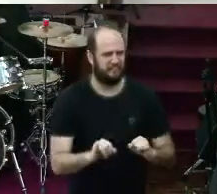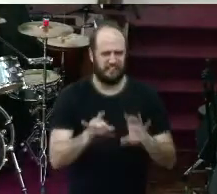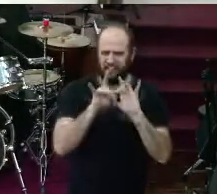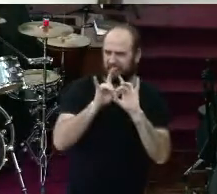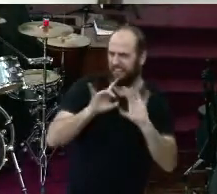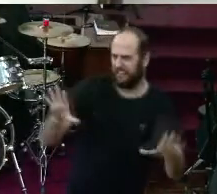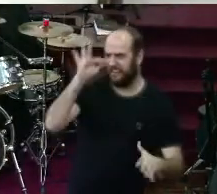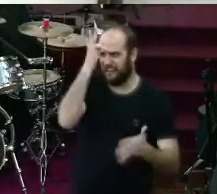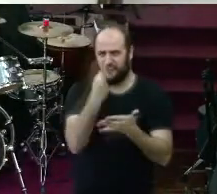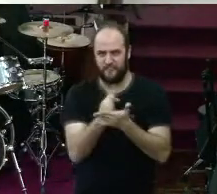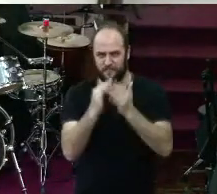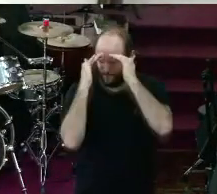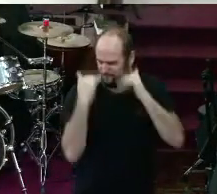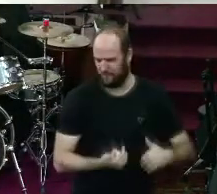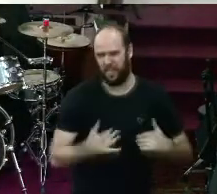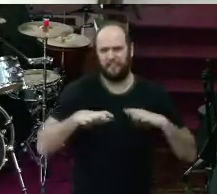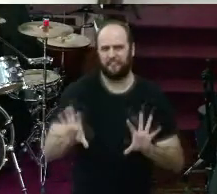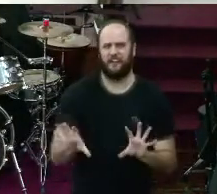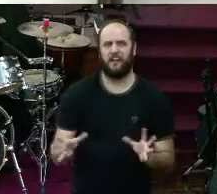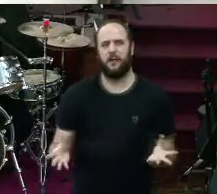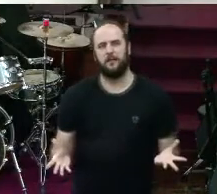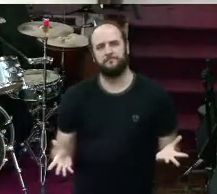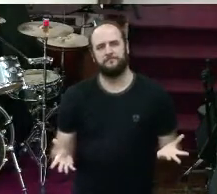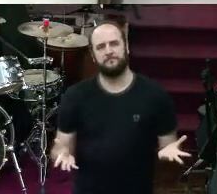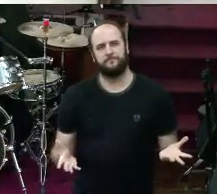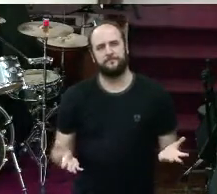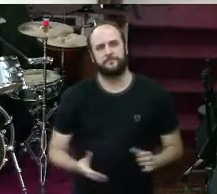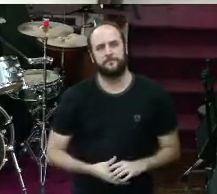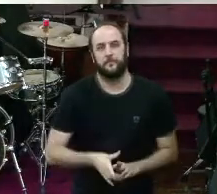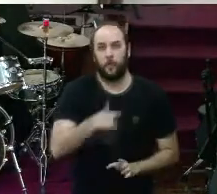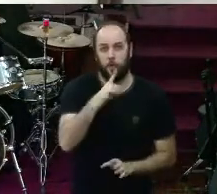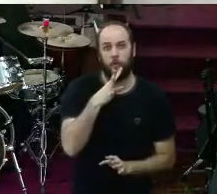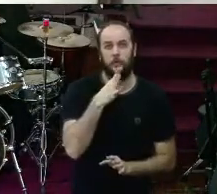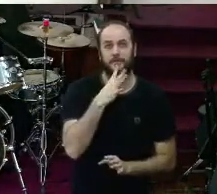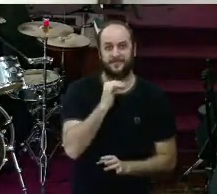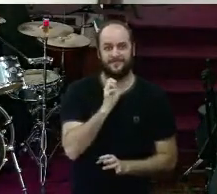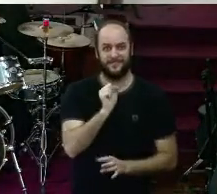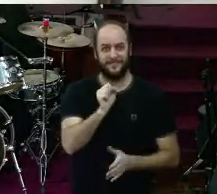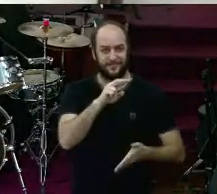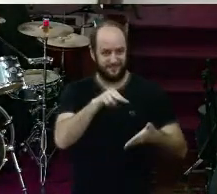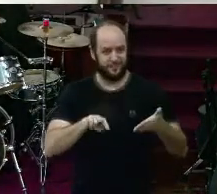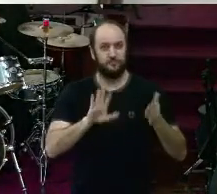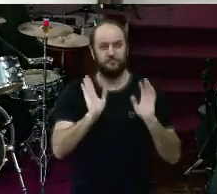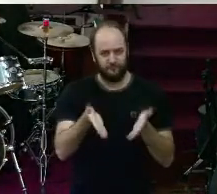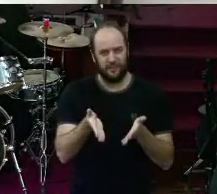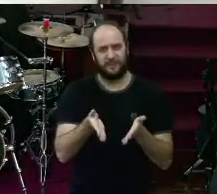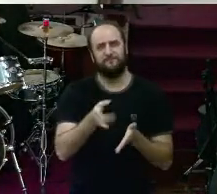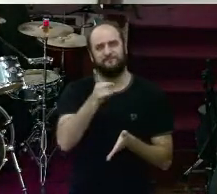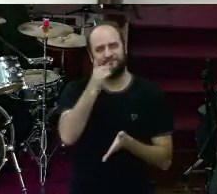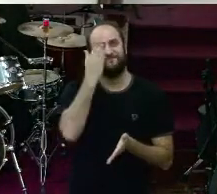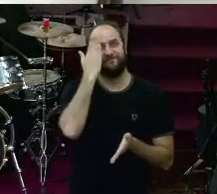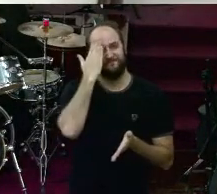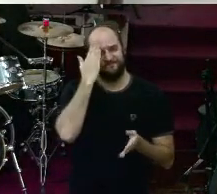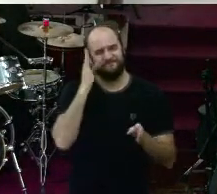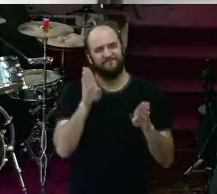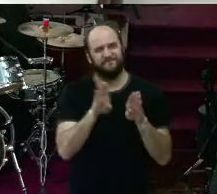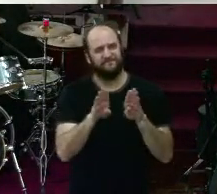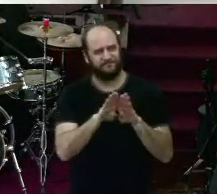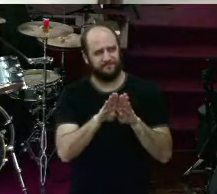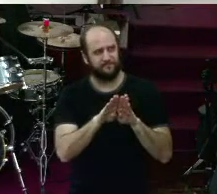de desobediência. Então você que conhece o livro do profeta Isaías, sabe que esse profeta